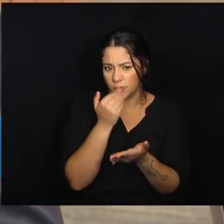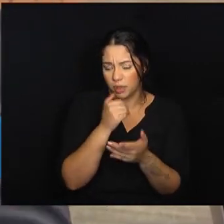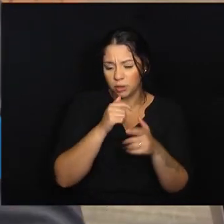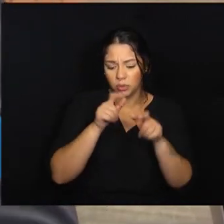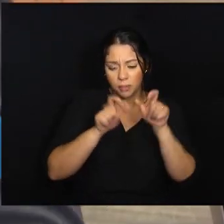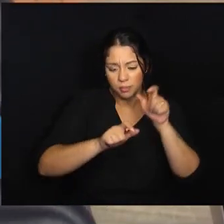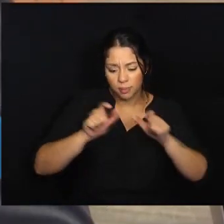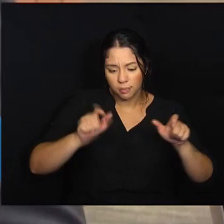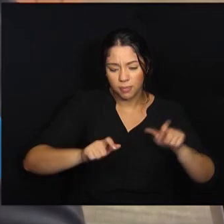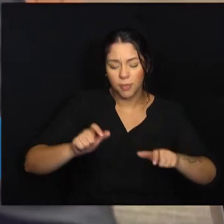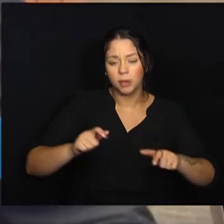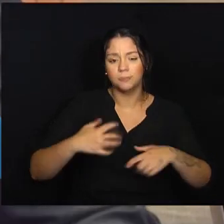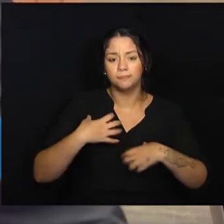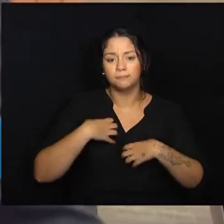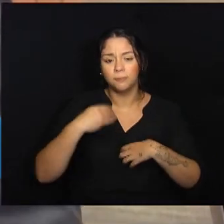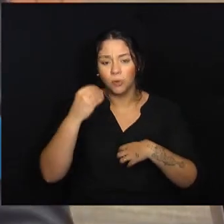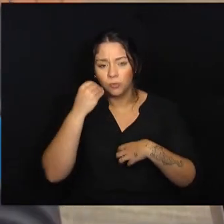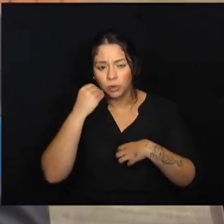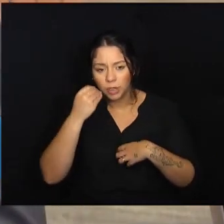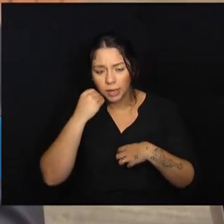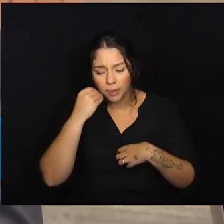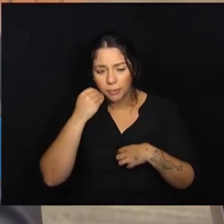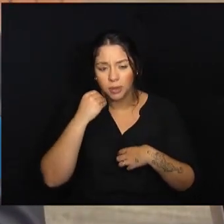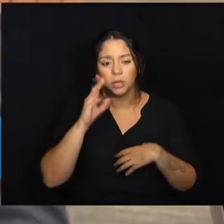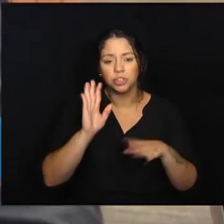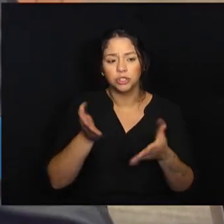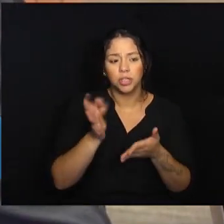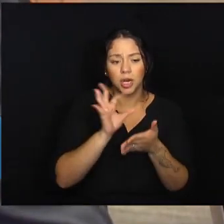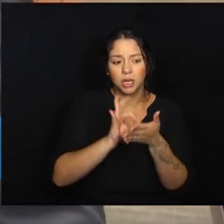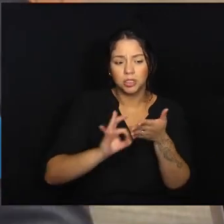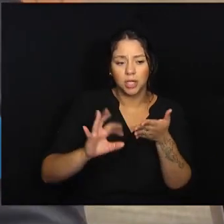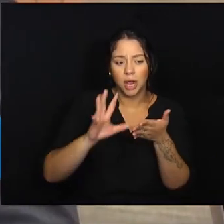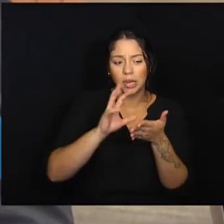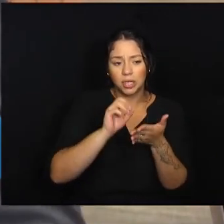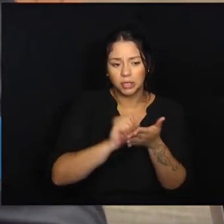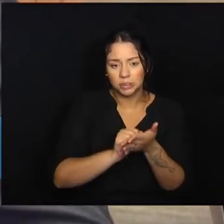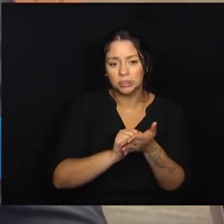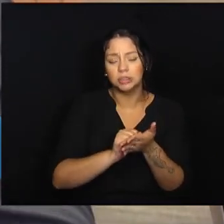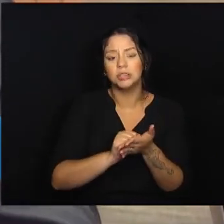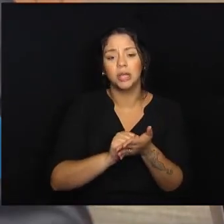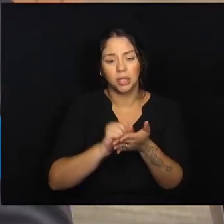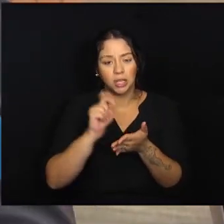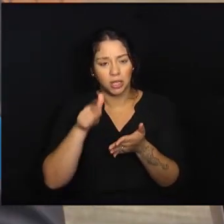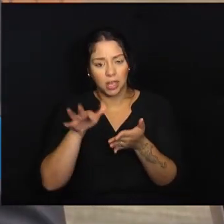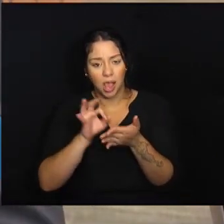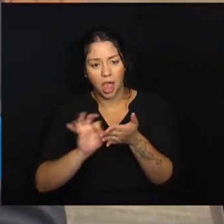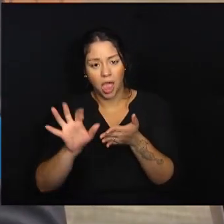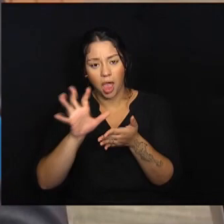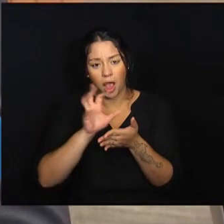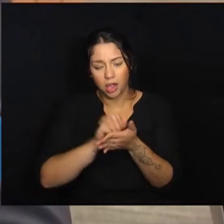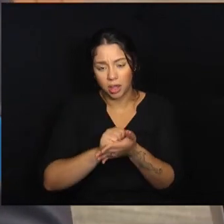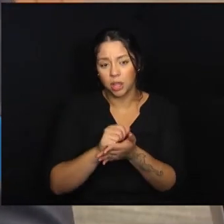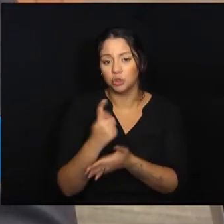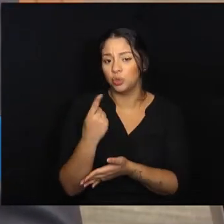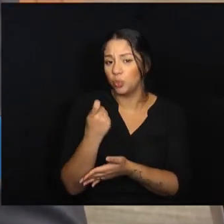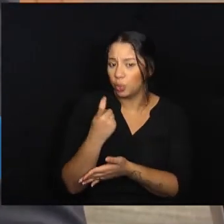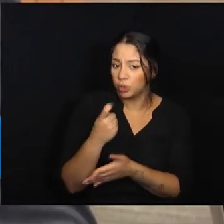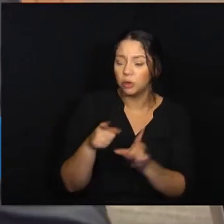de vulnerabilidade, cadastradas, né, no cadastro único, enfim, alguns